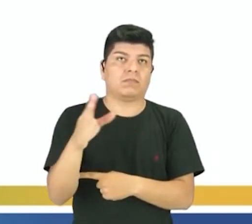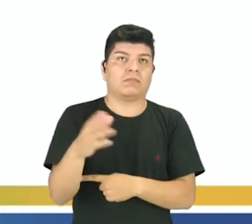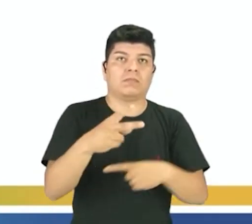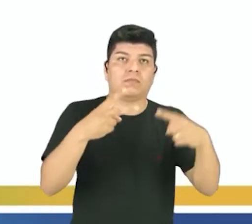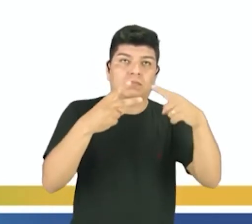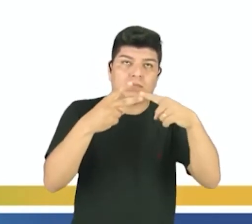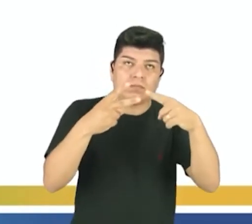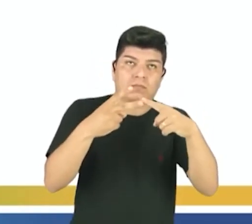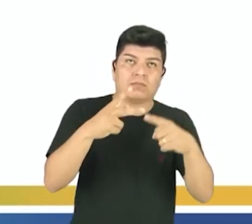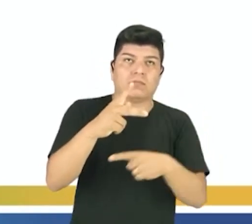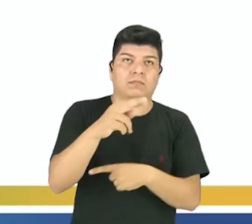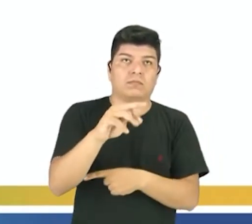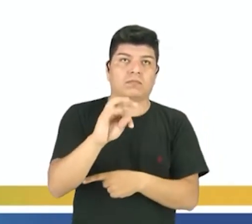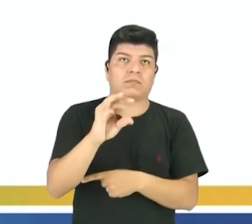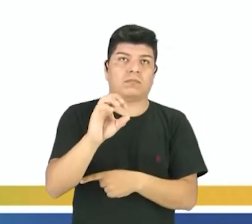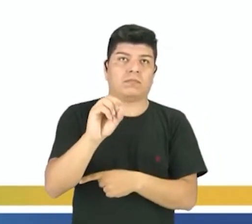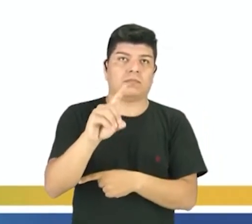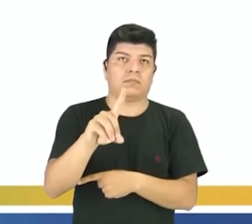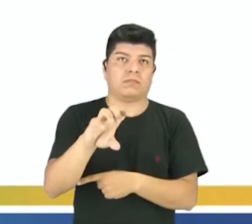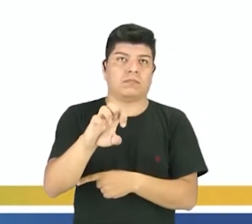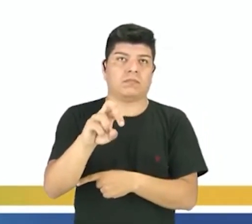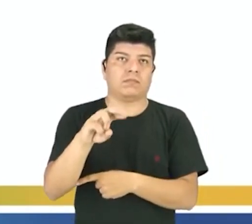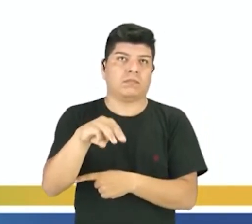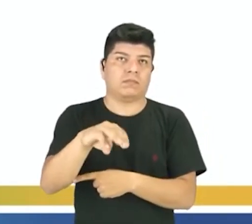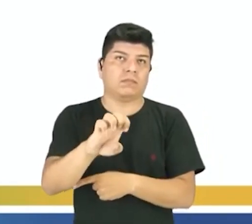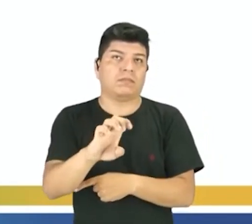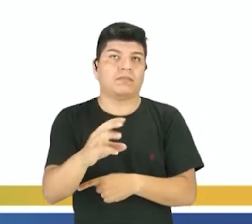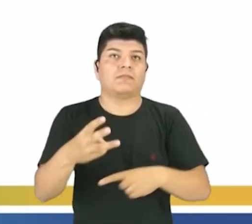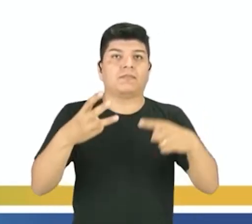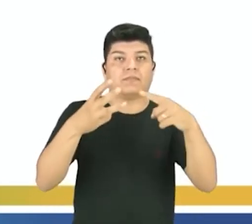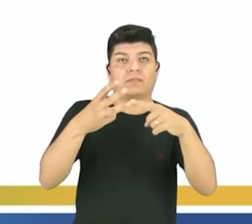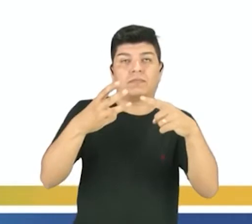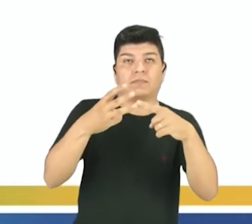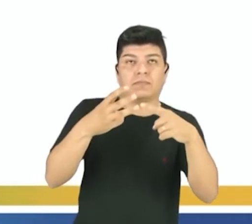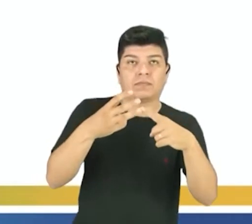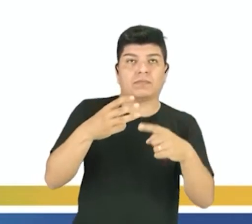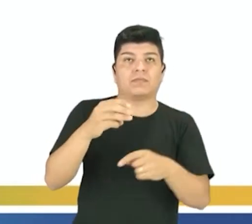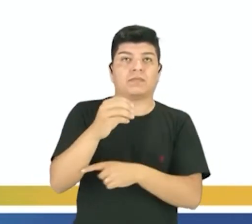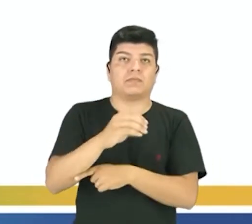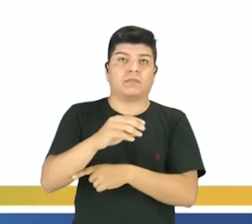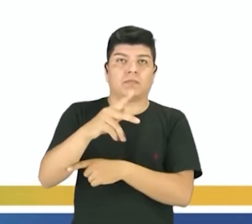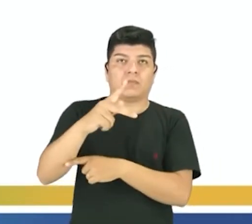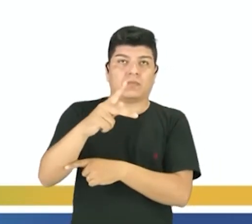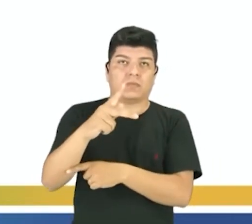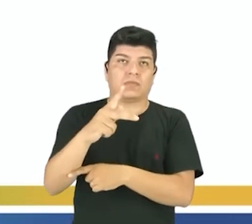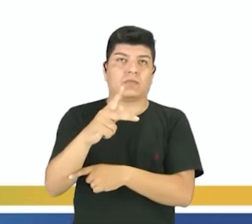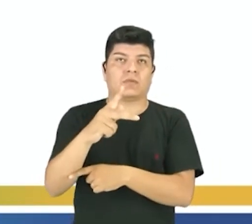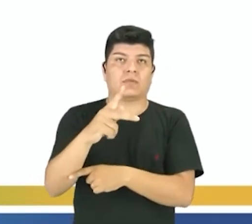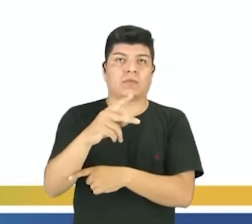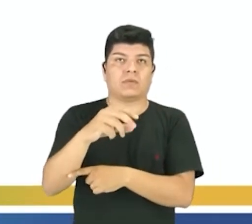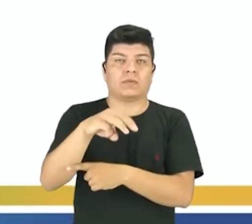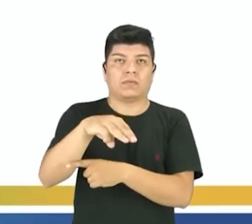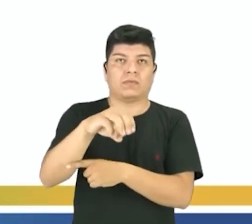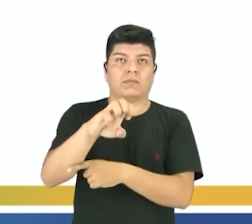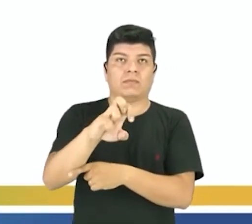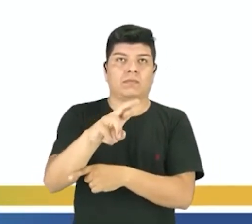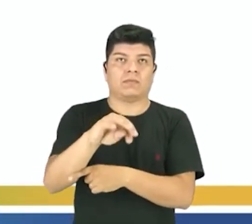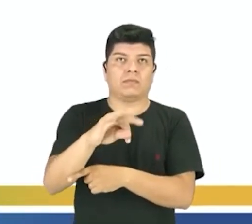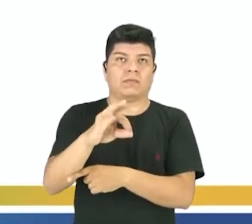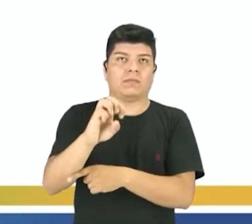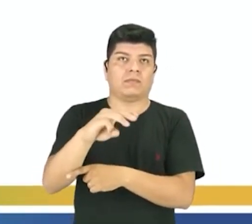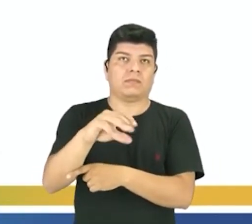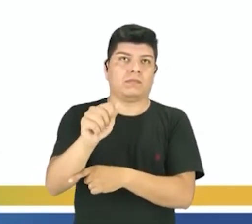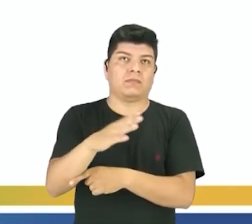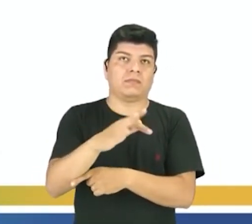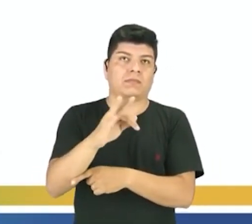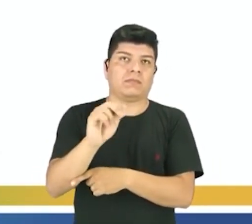que é aquele primeiro revestimento da planta, e o meristema fundamental. O procâmbio, basicamente, ele